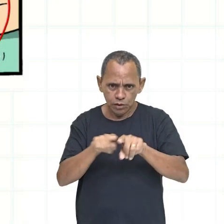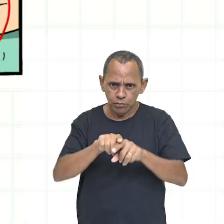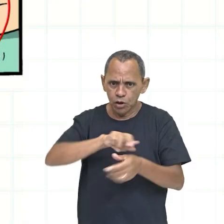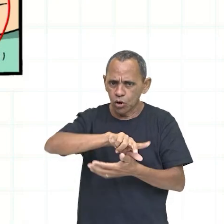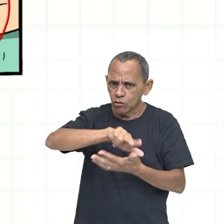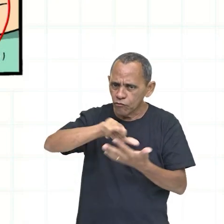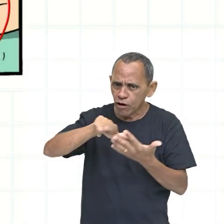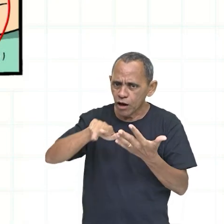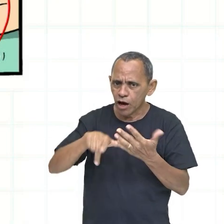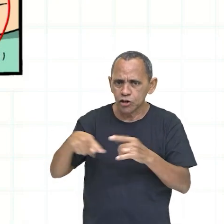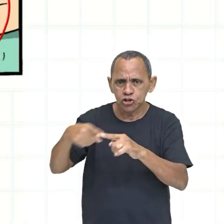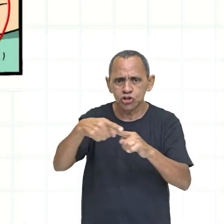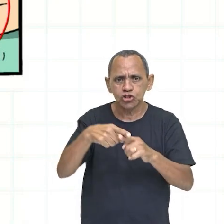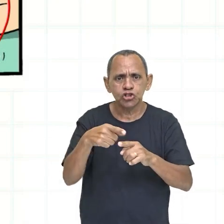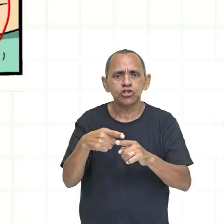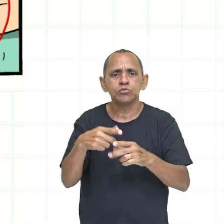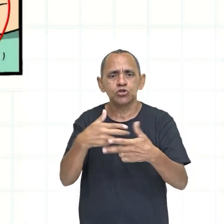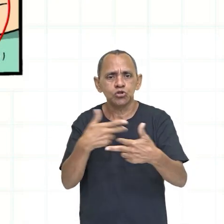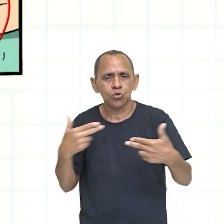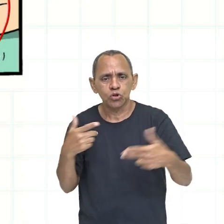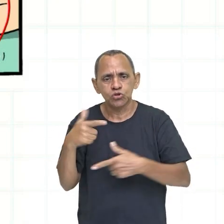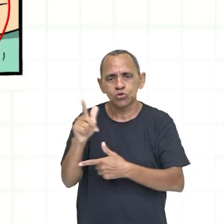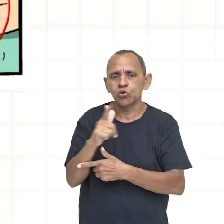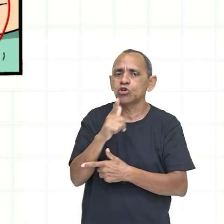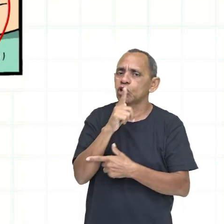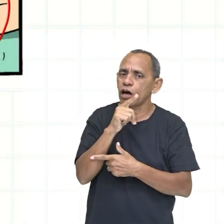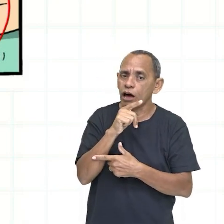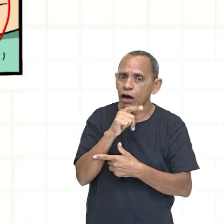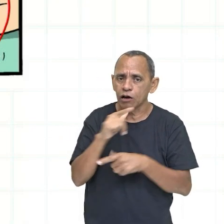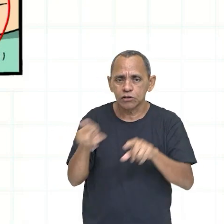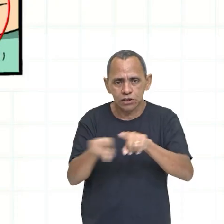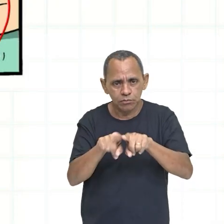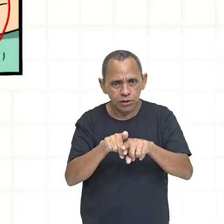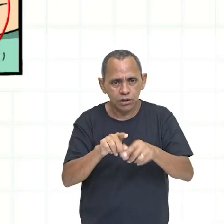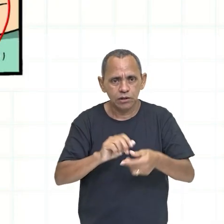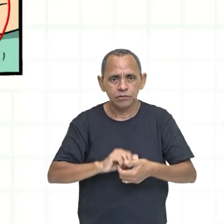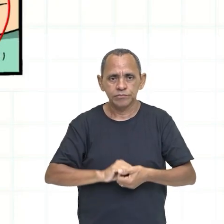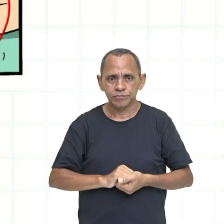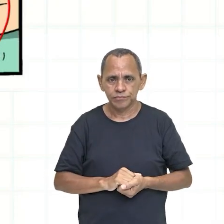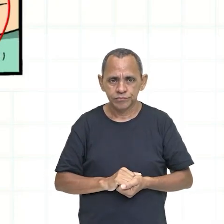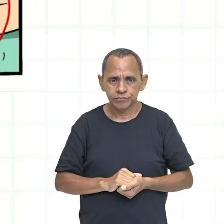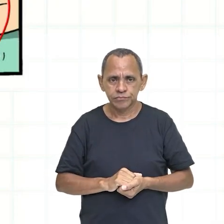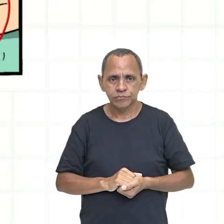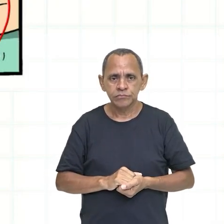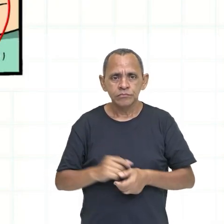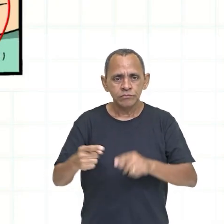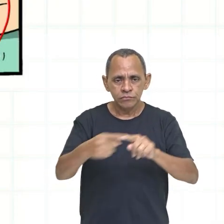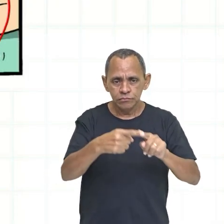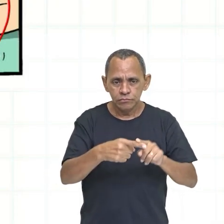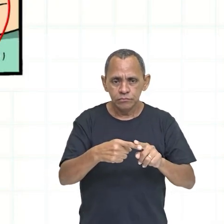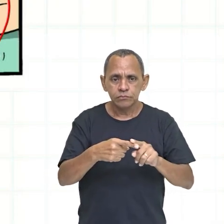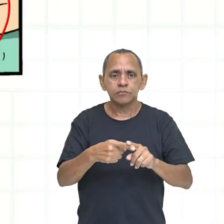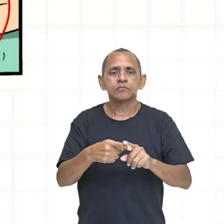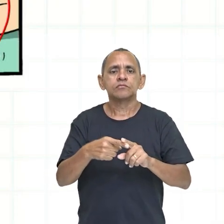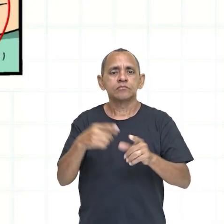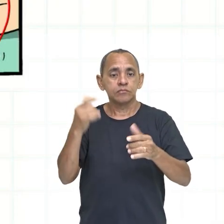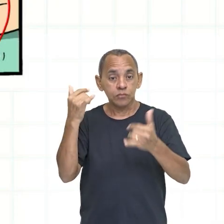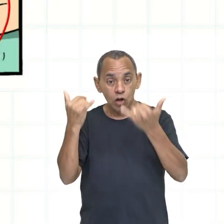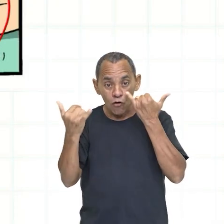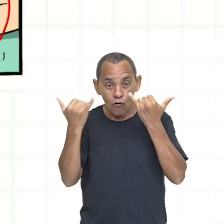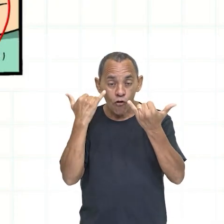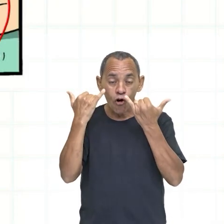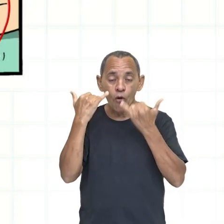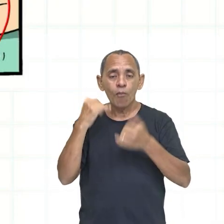pode tomar água, é hora de você tomar água. Isso é o tipo de mensagem não verbal e que é utilizado